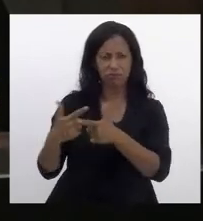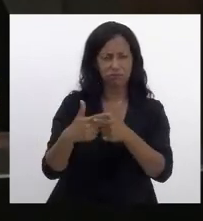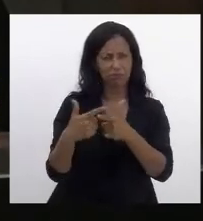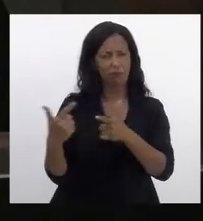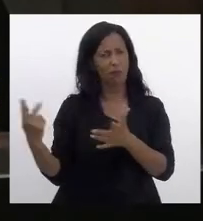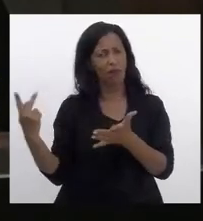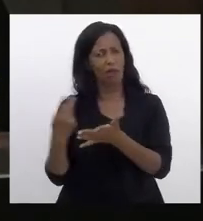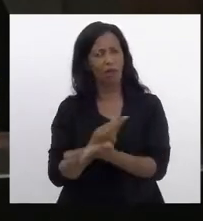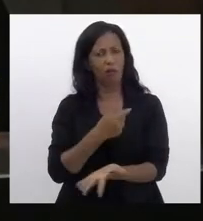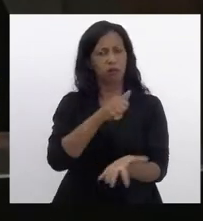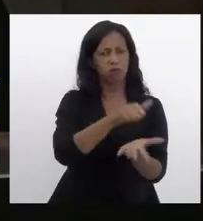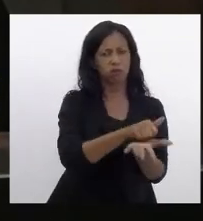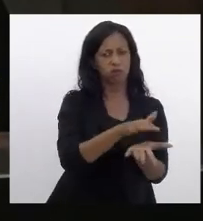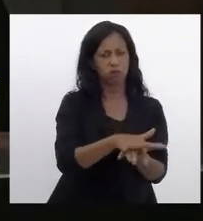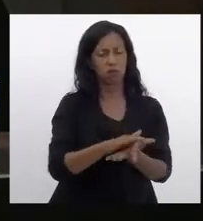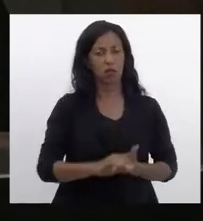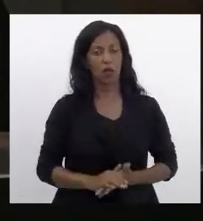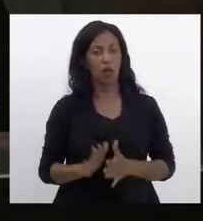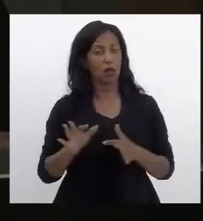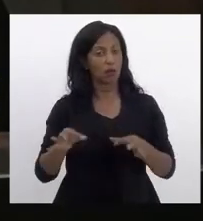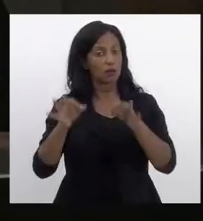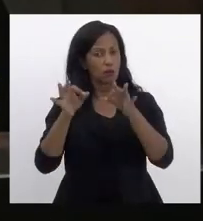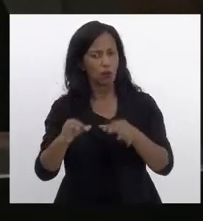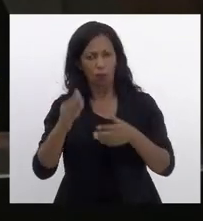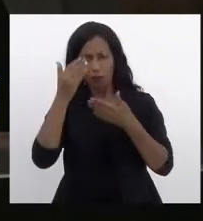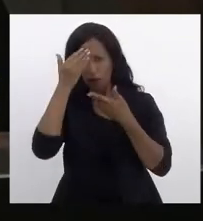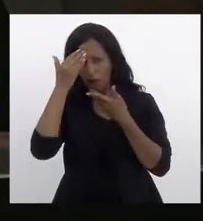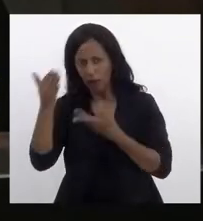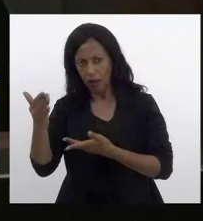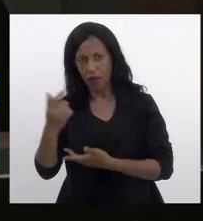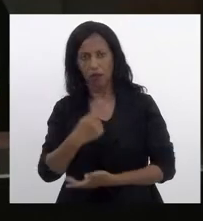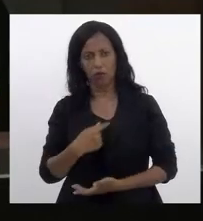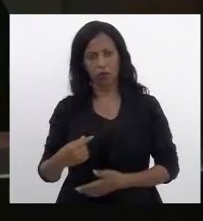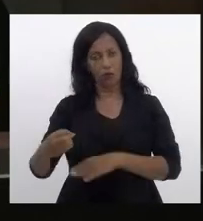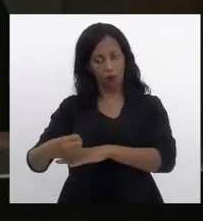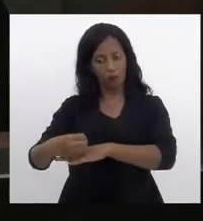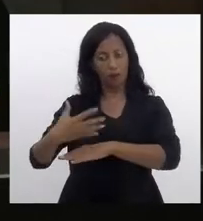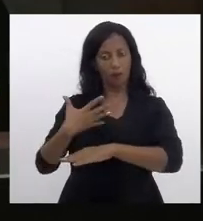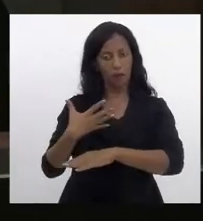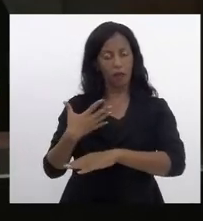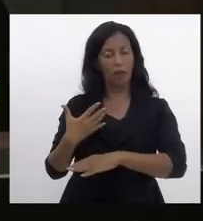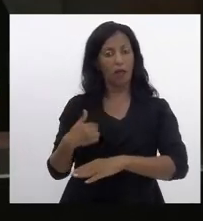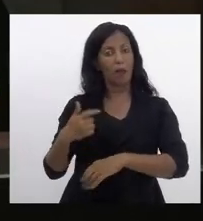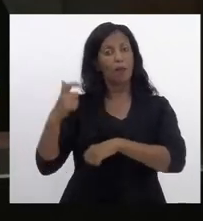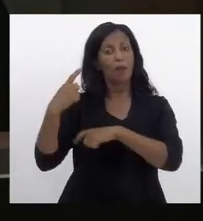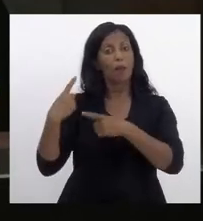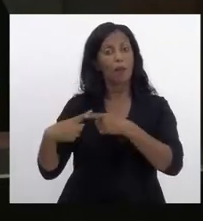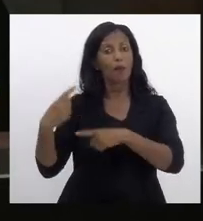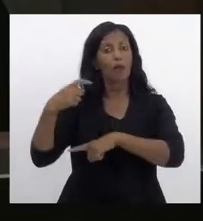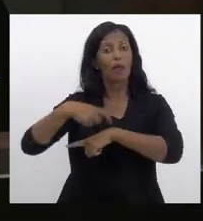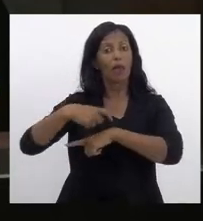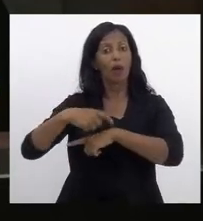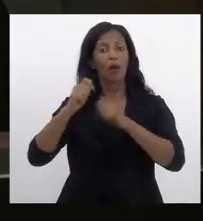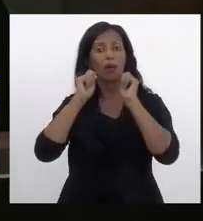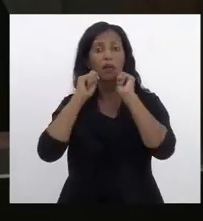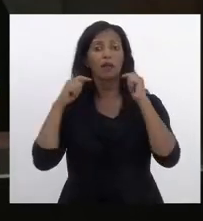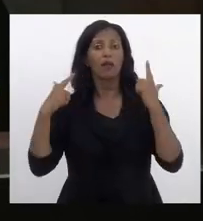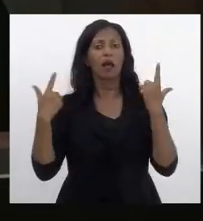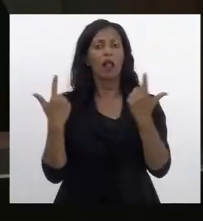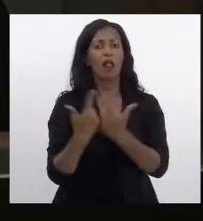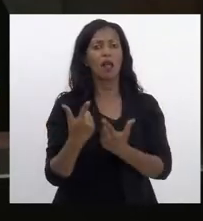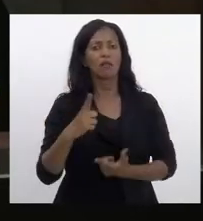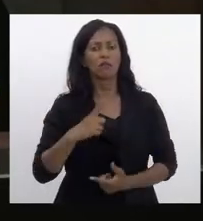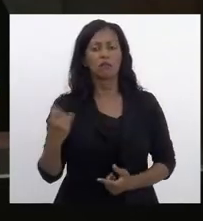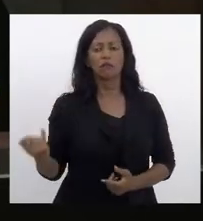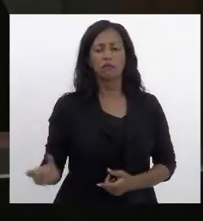trago. Então, com certeza, quando eu falo que eu agradeço até o governador por mandar, mas agora é a hora do parlamento ter o seu